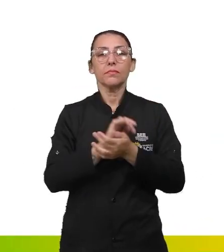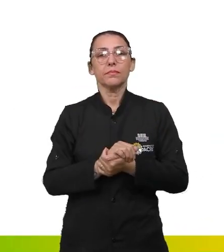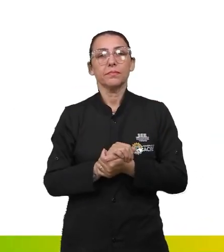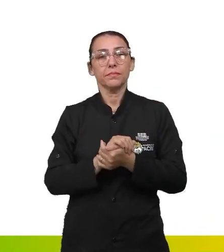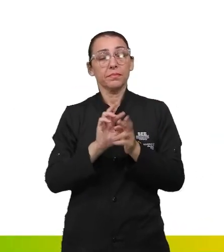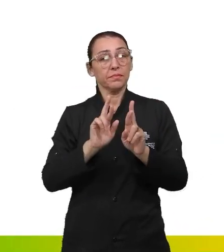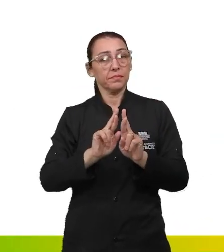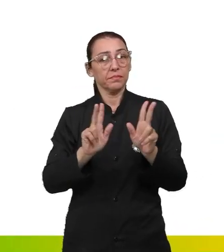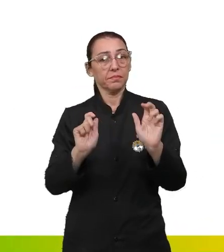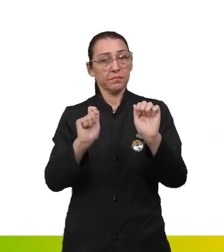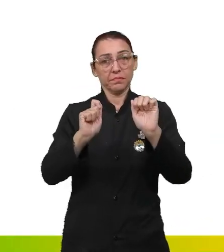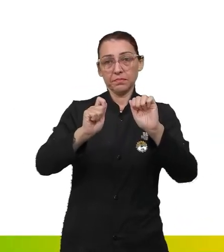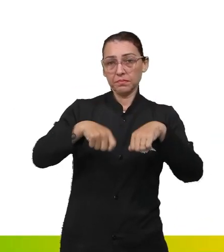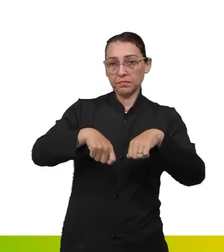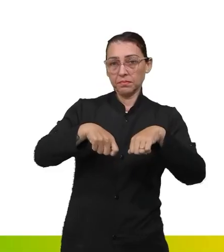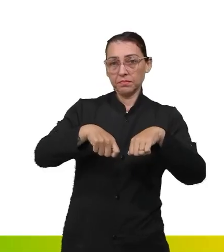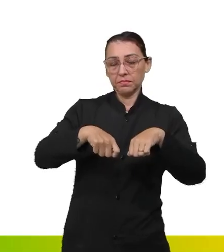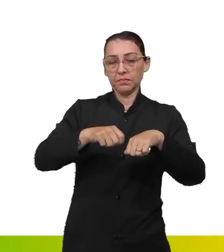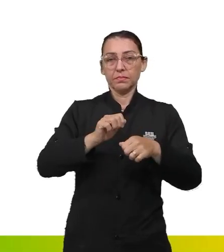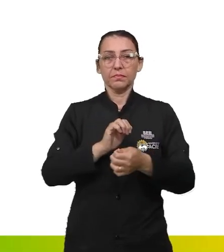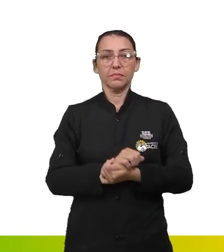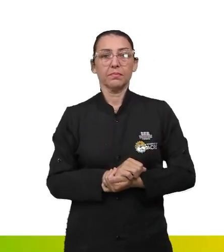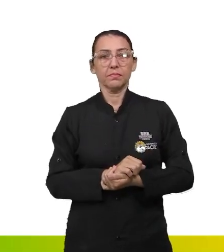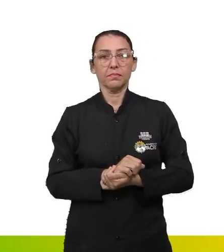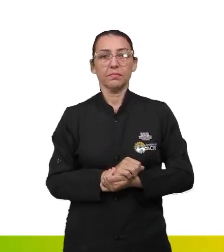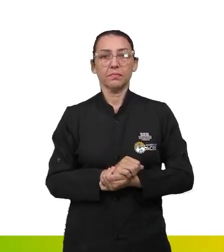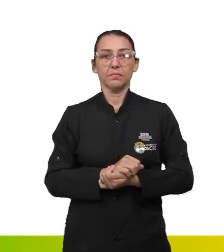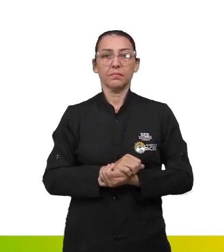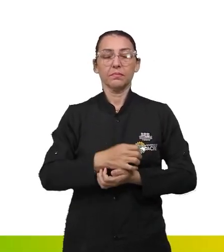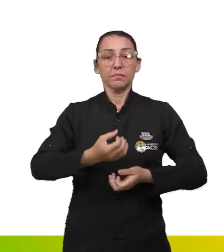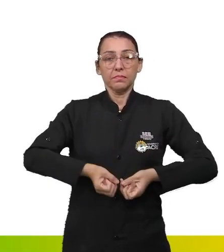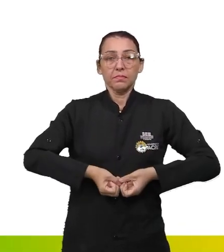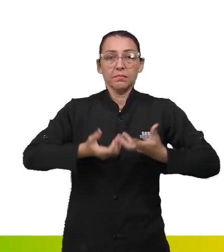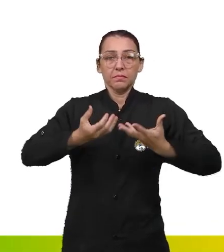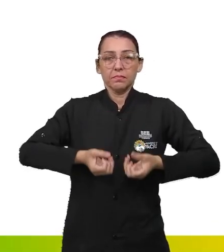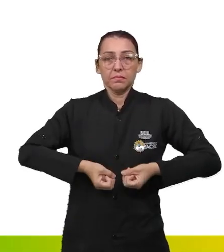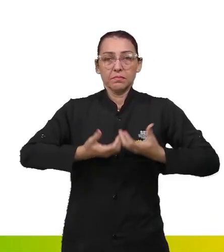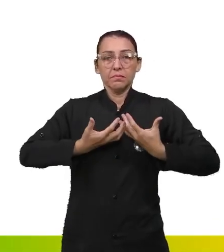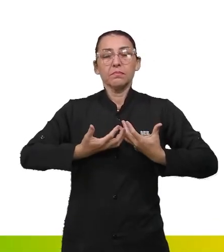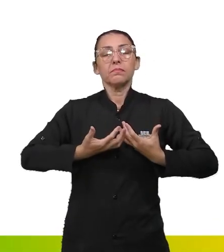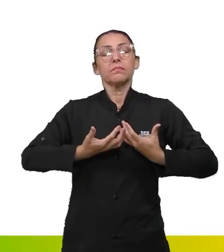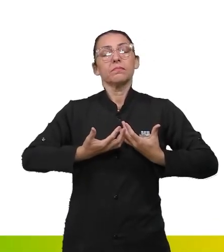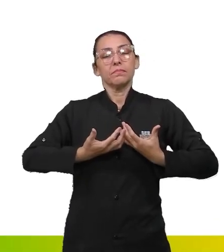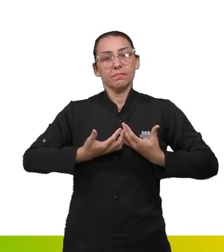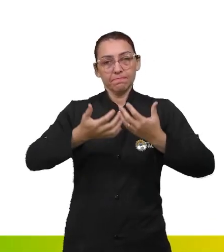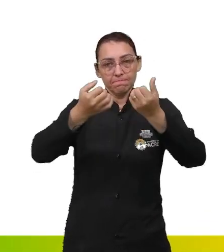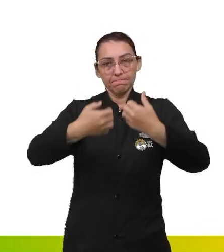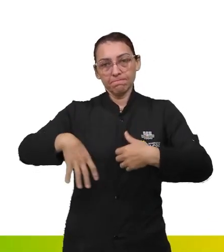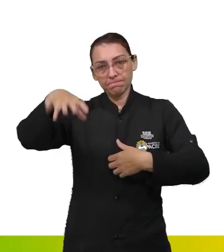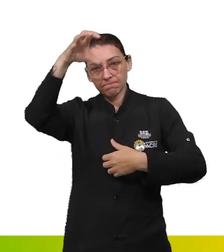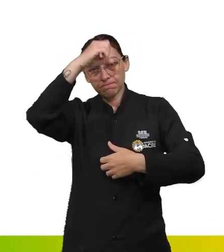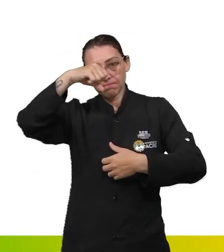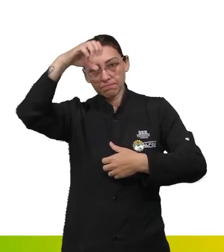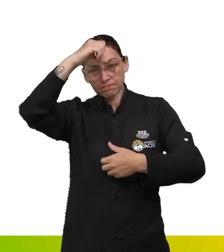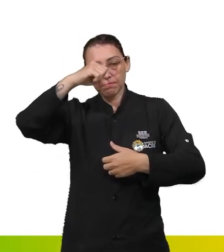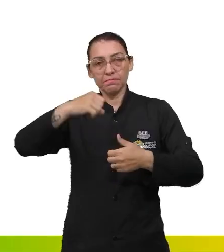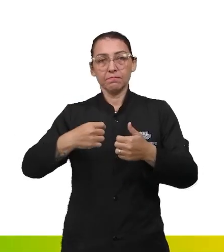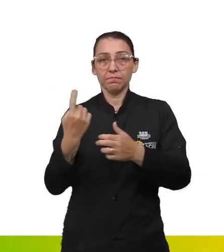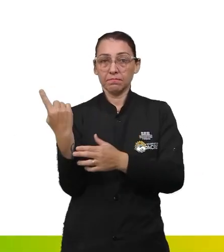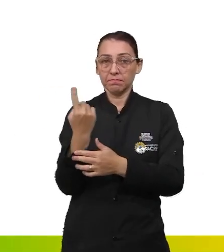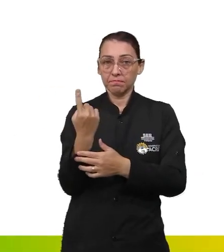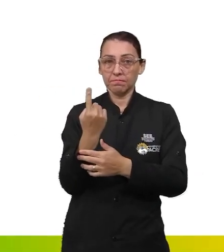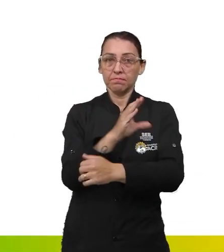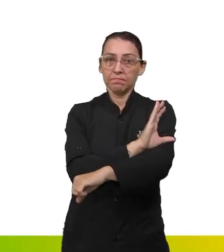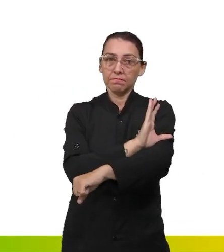São várias possibilidades, né, de manifestações conforme nós estamos aprendendo. No número 1,